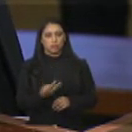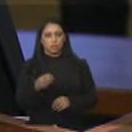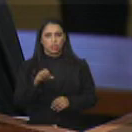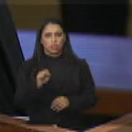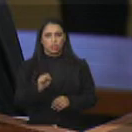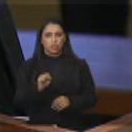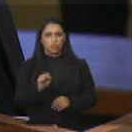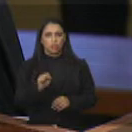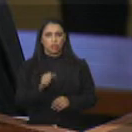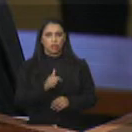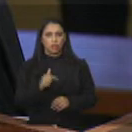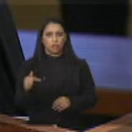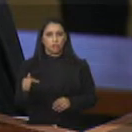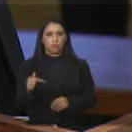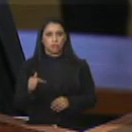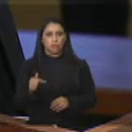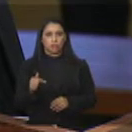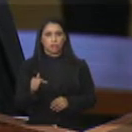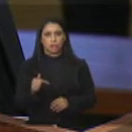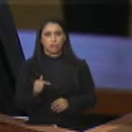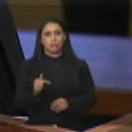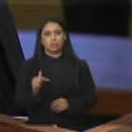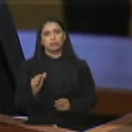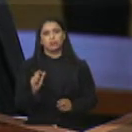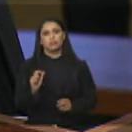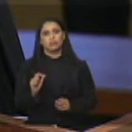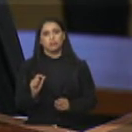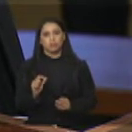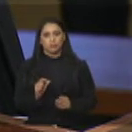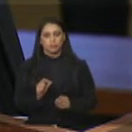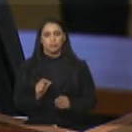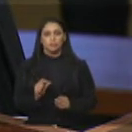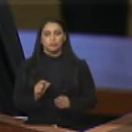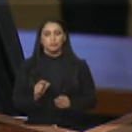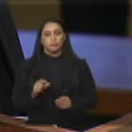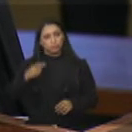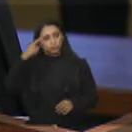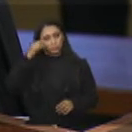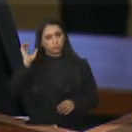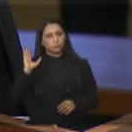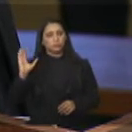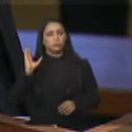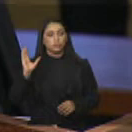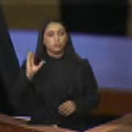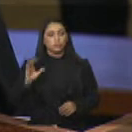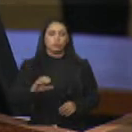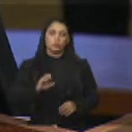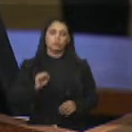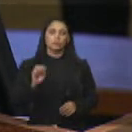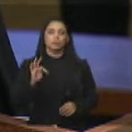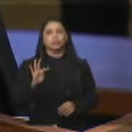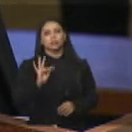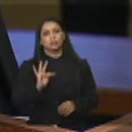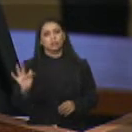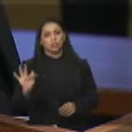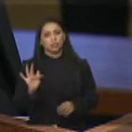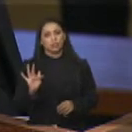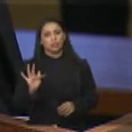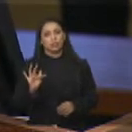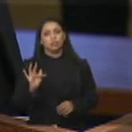6387, da relatoria da eminente ministra Rosa Weber, em que o Supremo Tribunal Federal